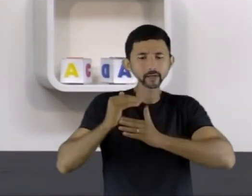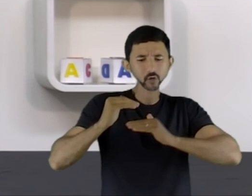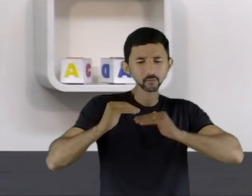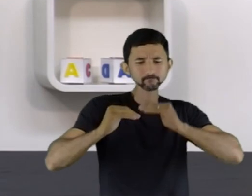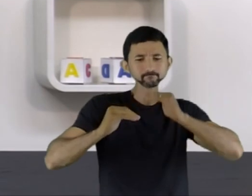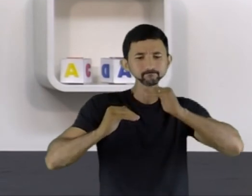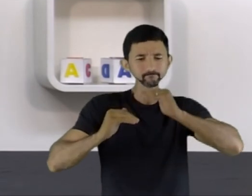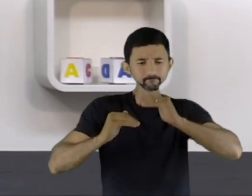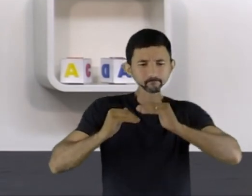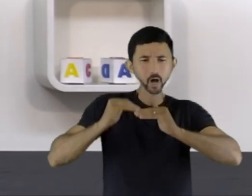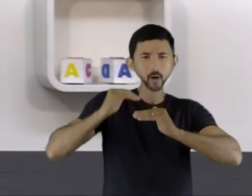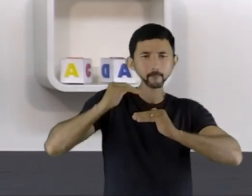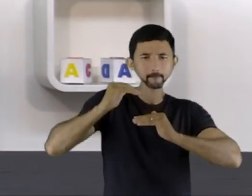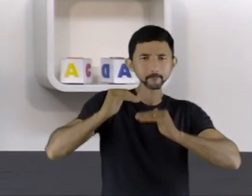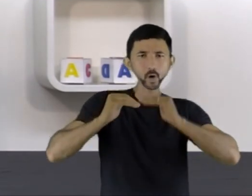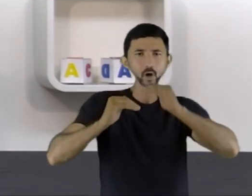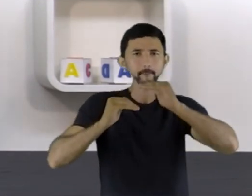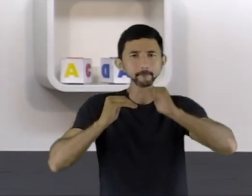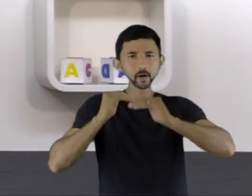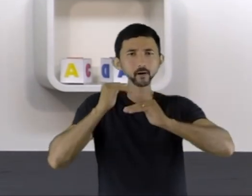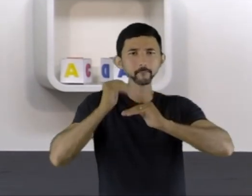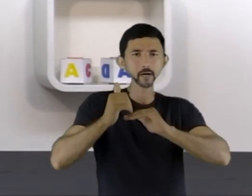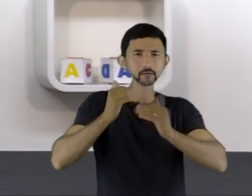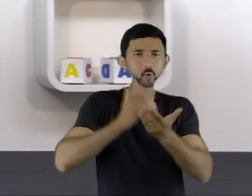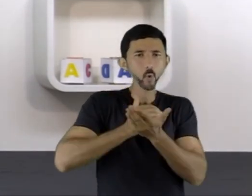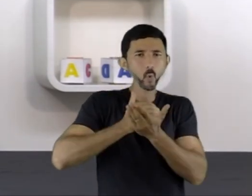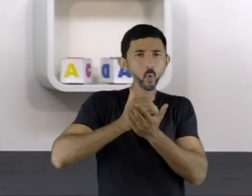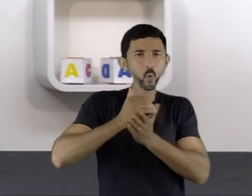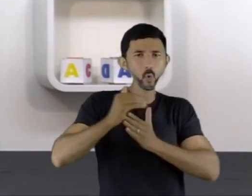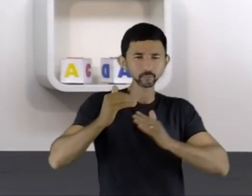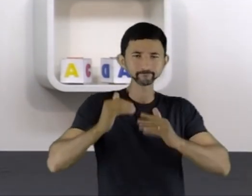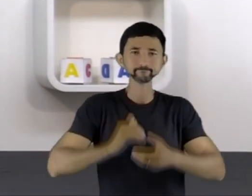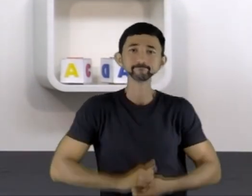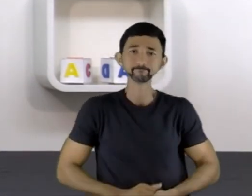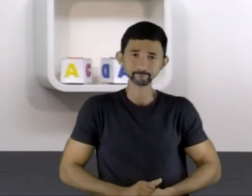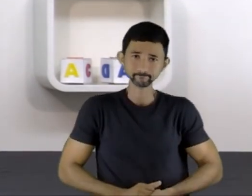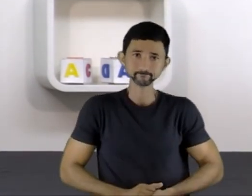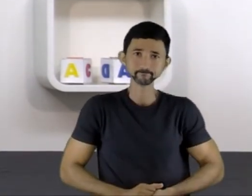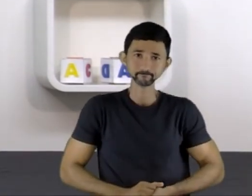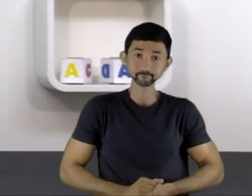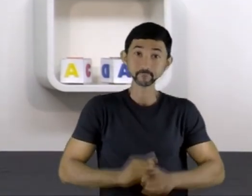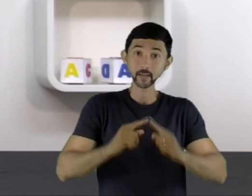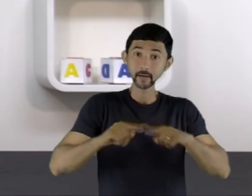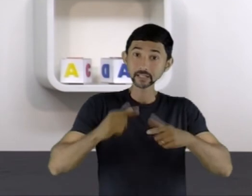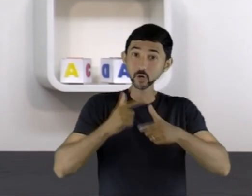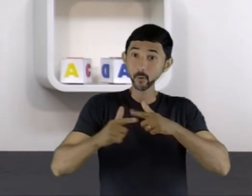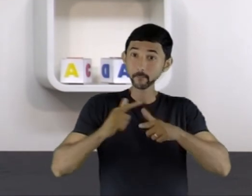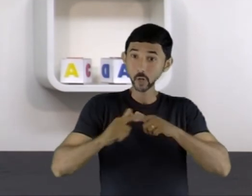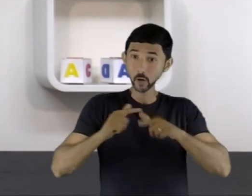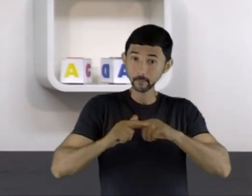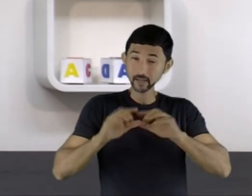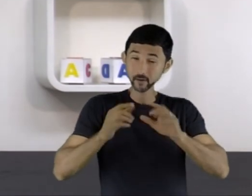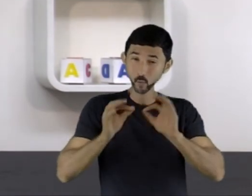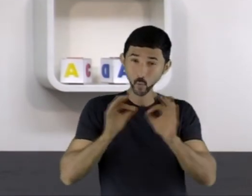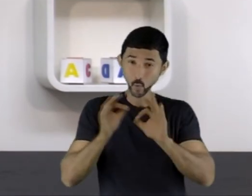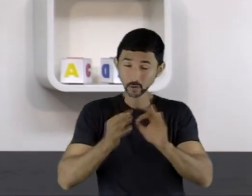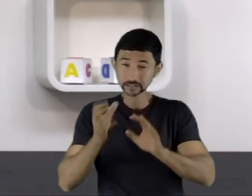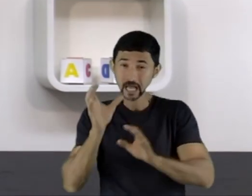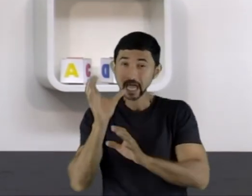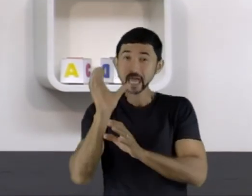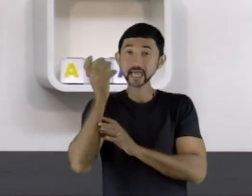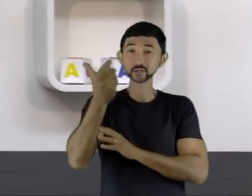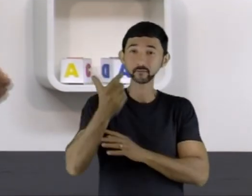reerguer, né? Começou a decolar novamente. Mas o problema econômico americano só foi